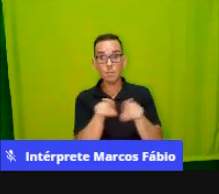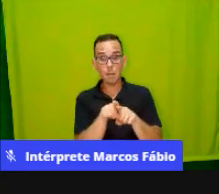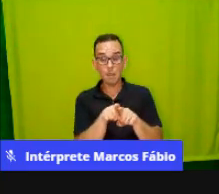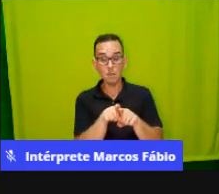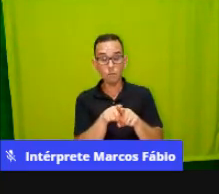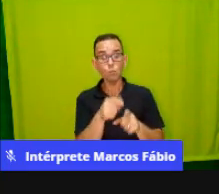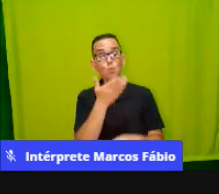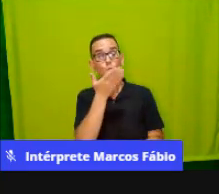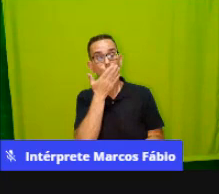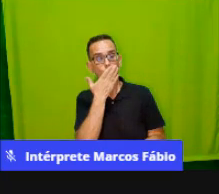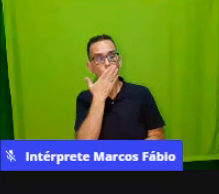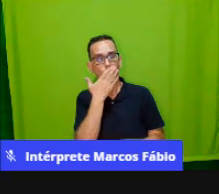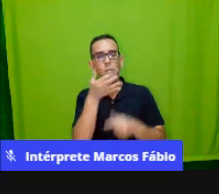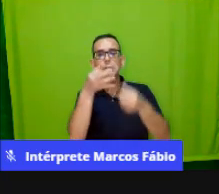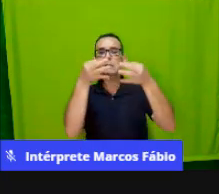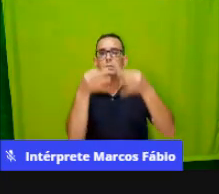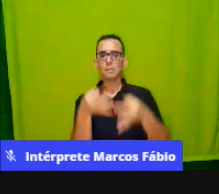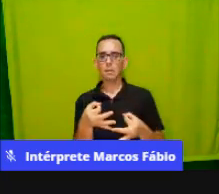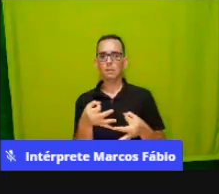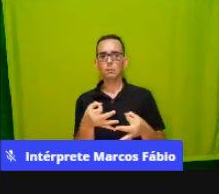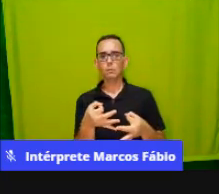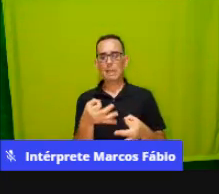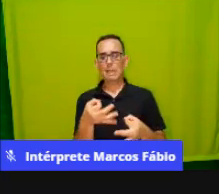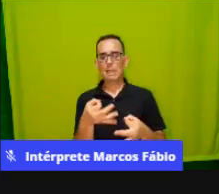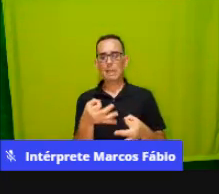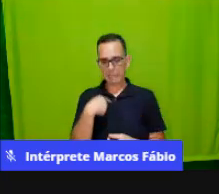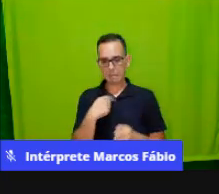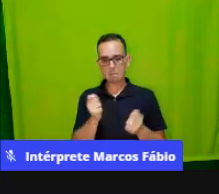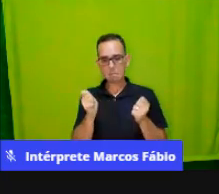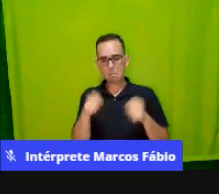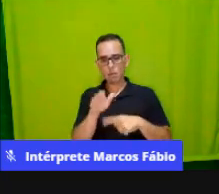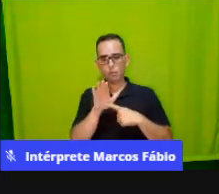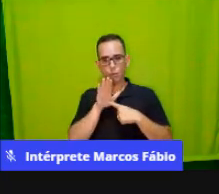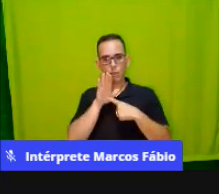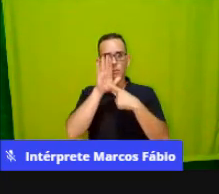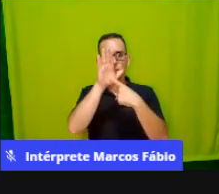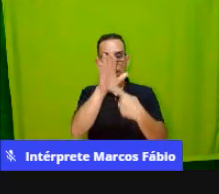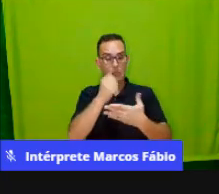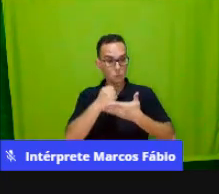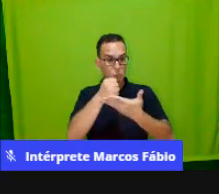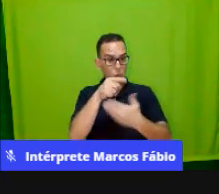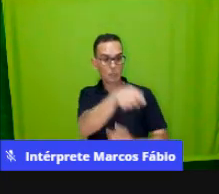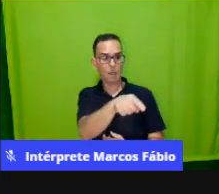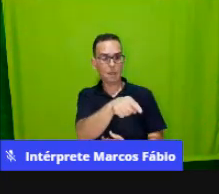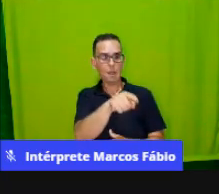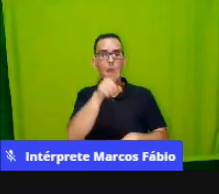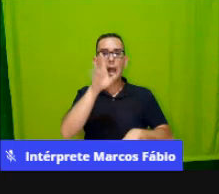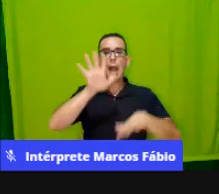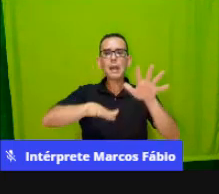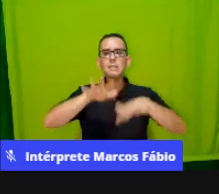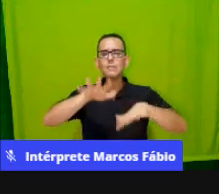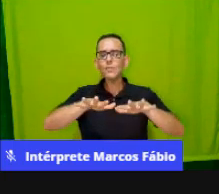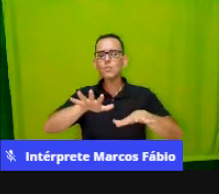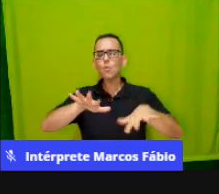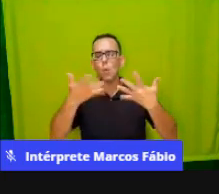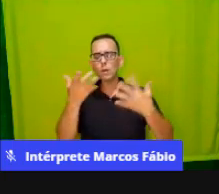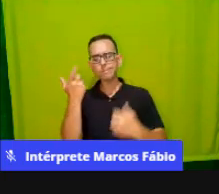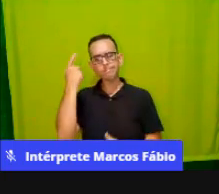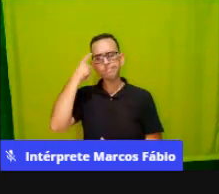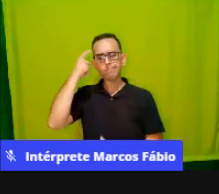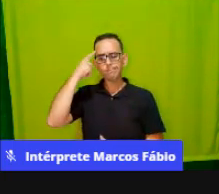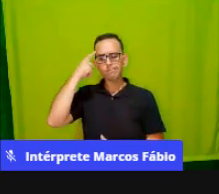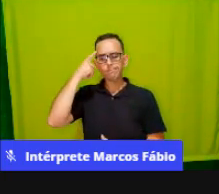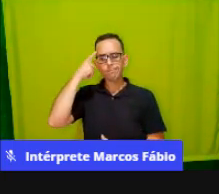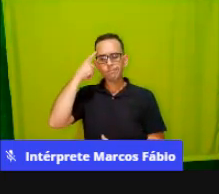recurso certo, o recurso que realmente vai auxiliar esse aluno. Porque muitas vezes, quando a gente acha que um recurso vai